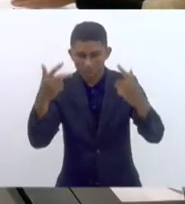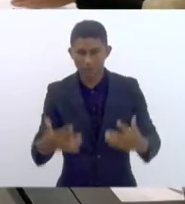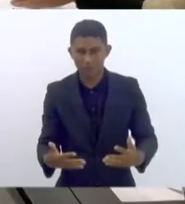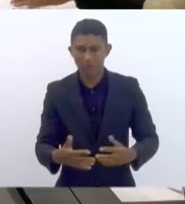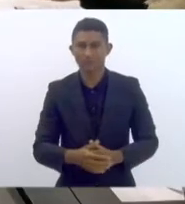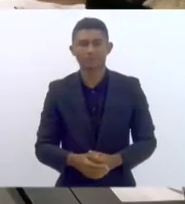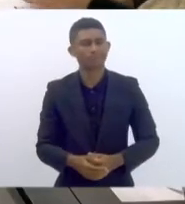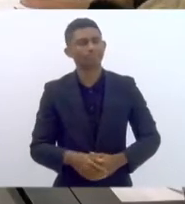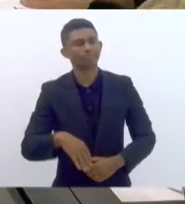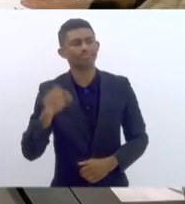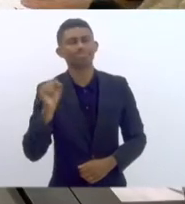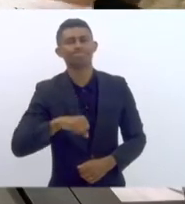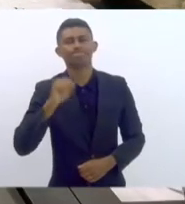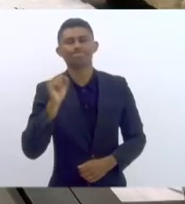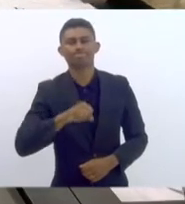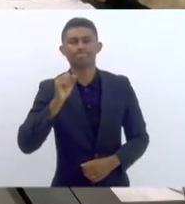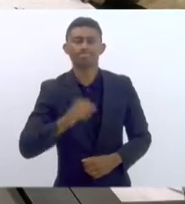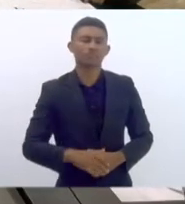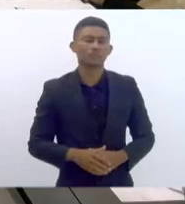Porque